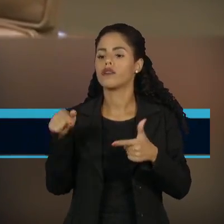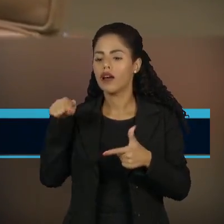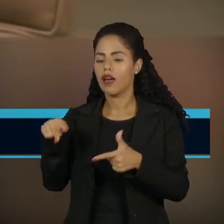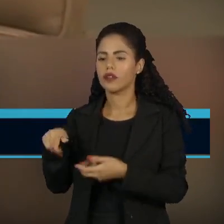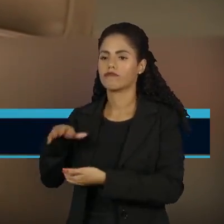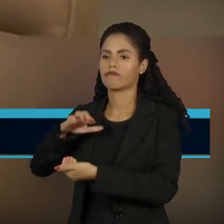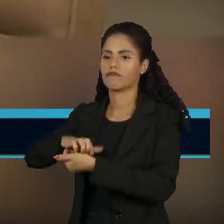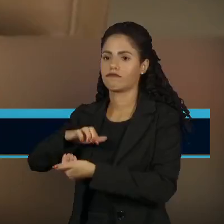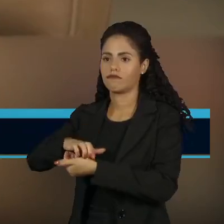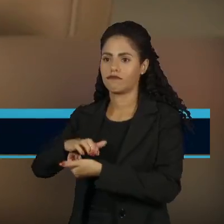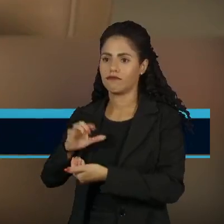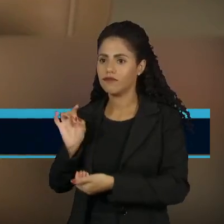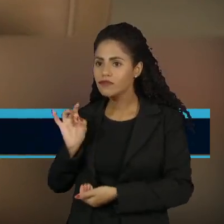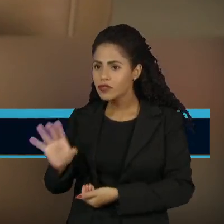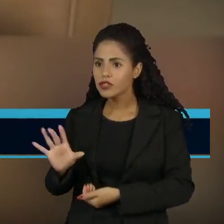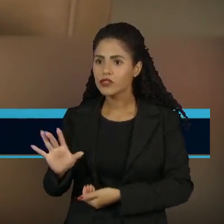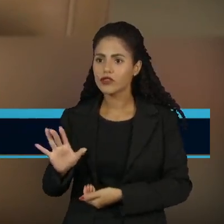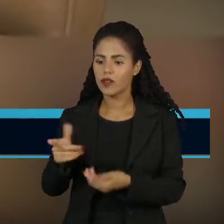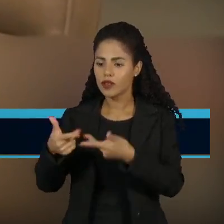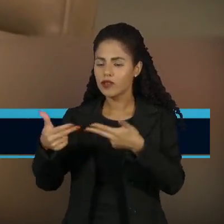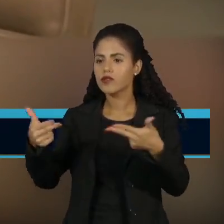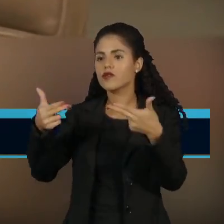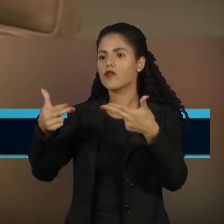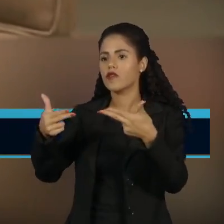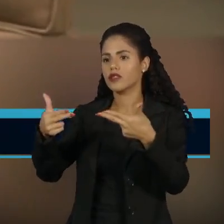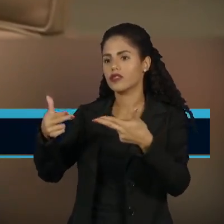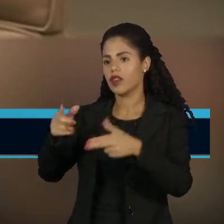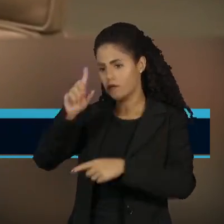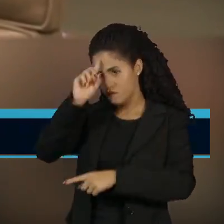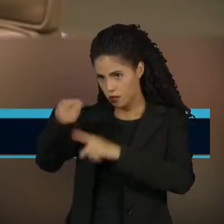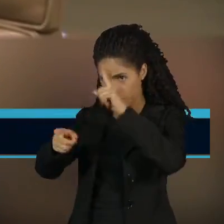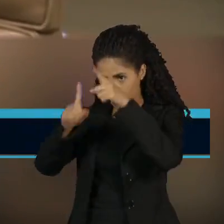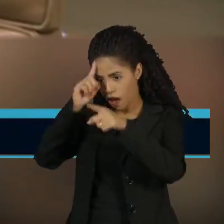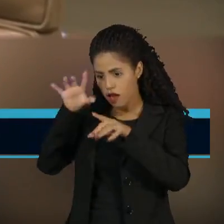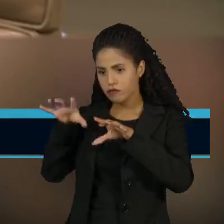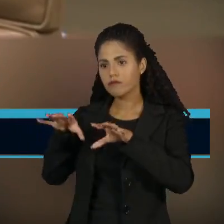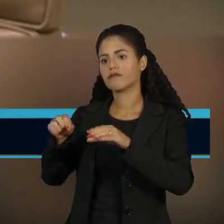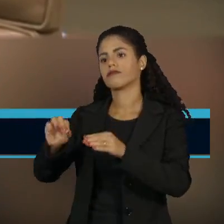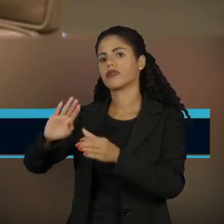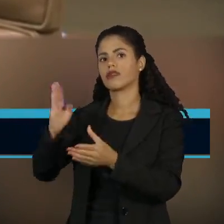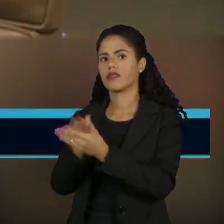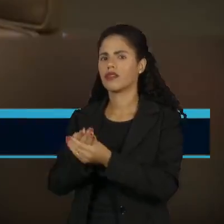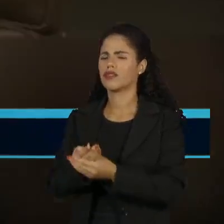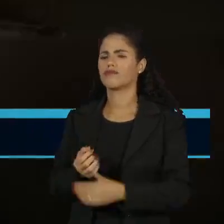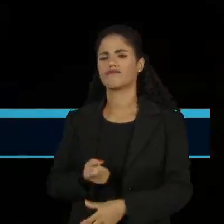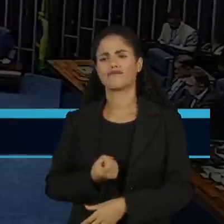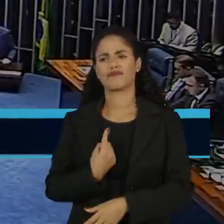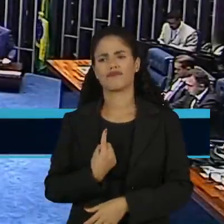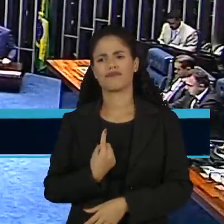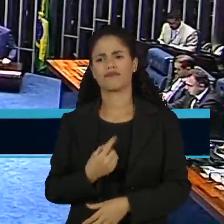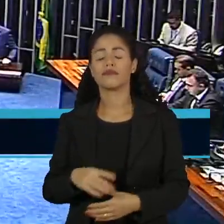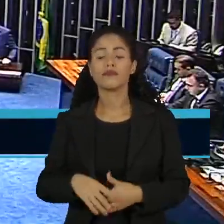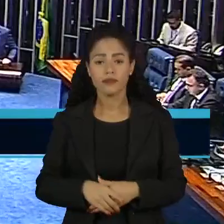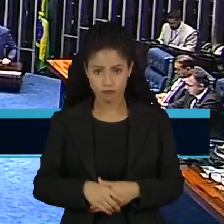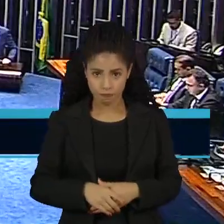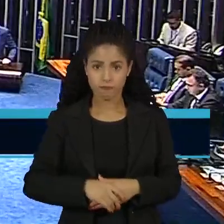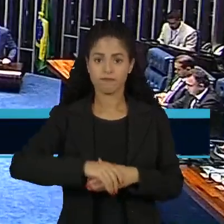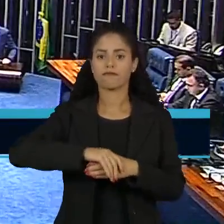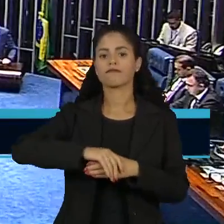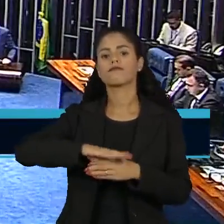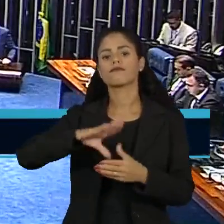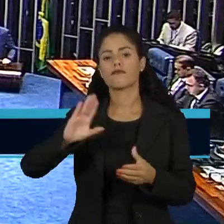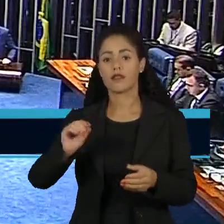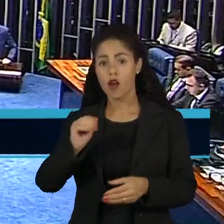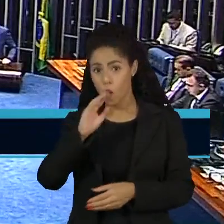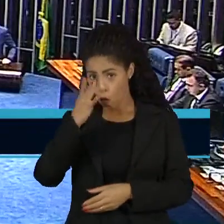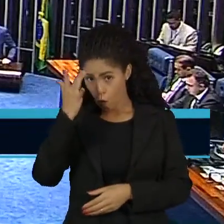Tribunal Federal e as suas liminares. Estranha prioridade. A PEC foi aprovada